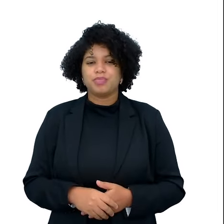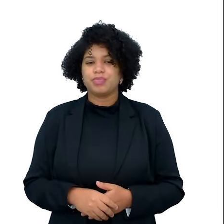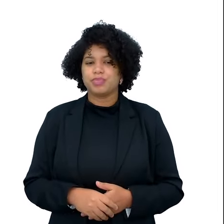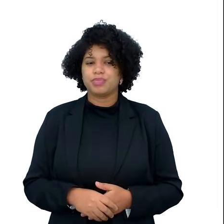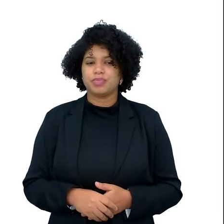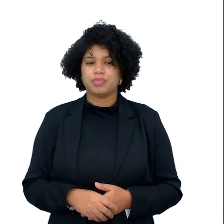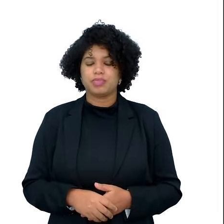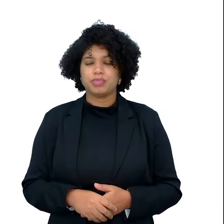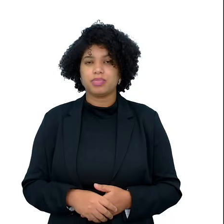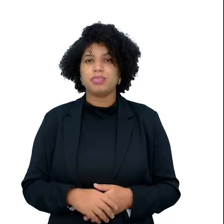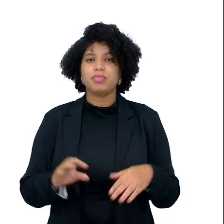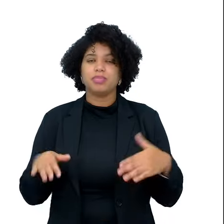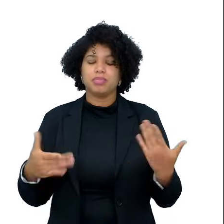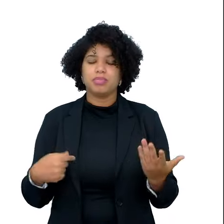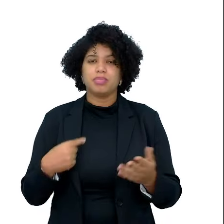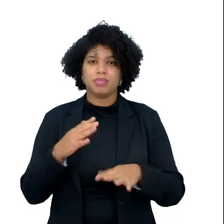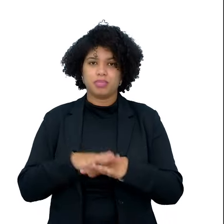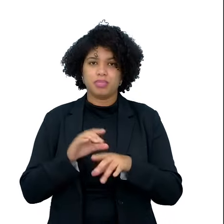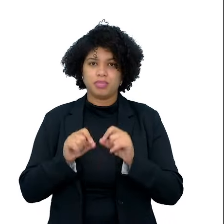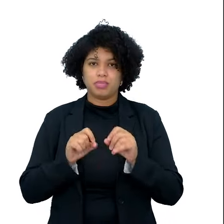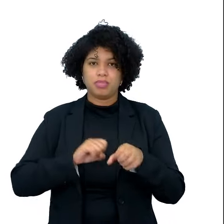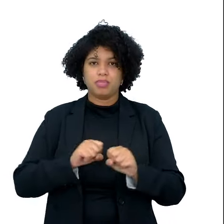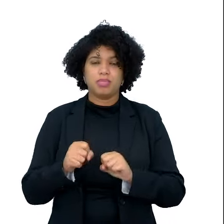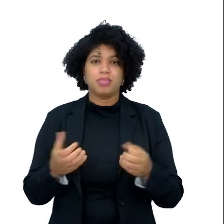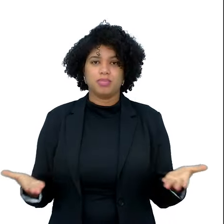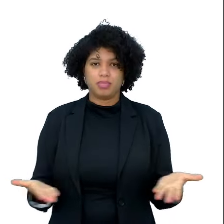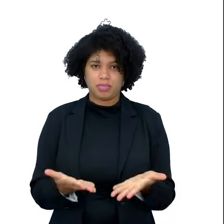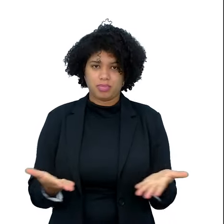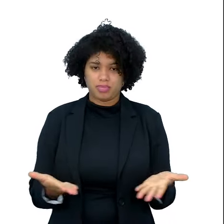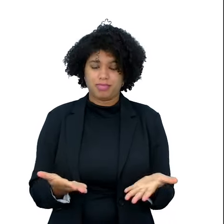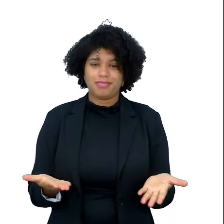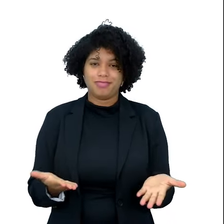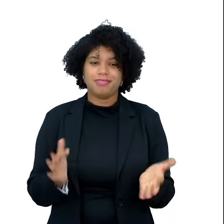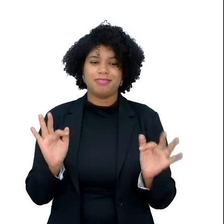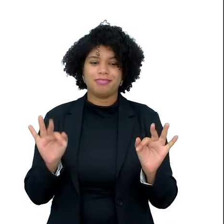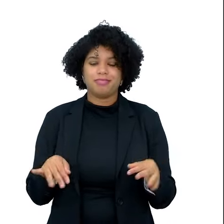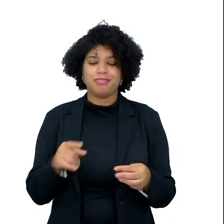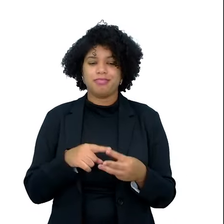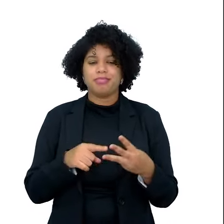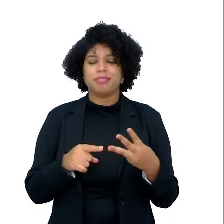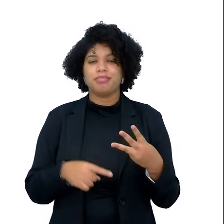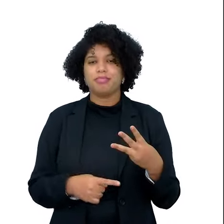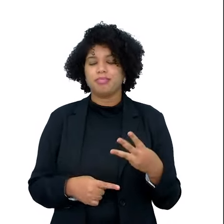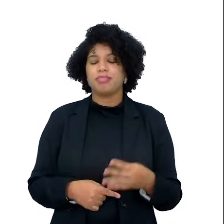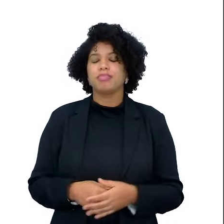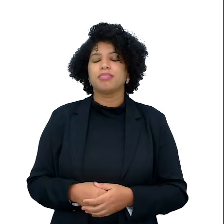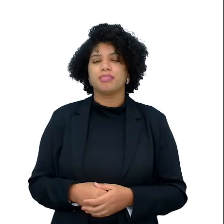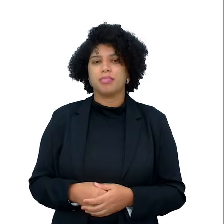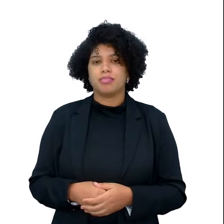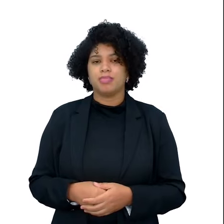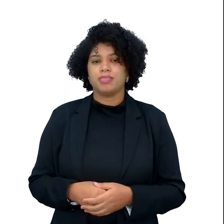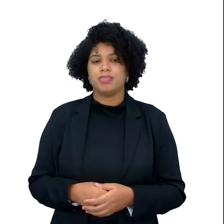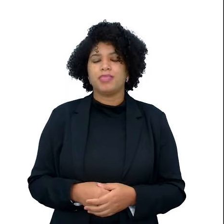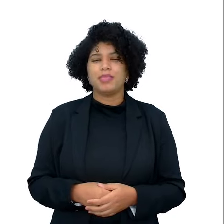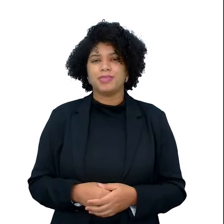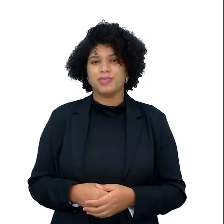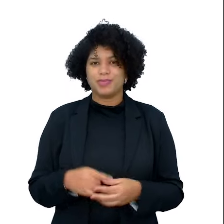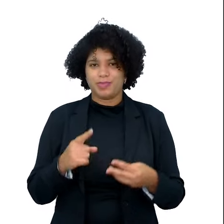Bom, então o que a gente fez na nossa formação de hoje, né? Estamos chegando aí nos últimos minutinhos da nossa formação. A